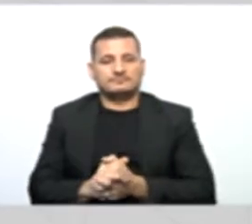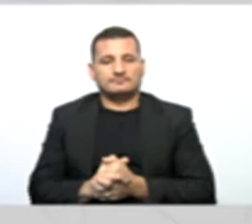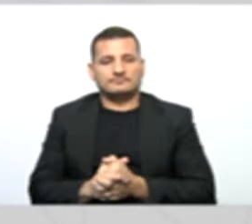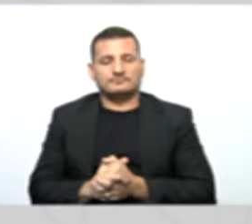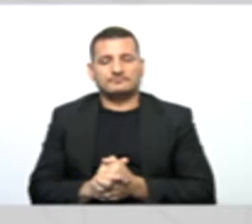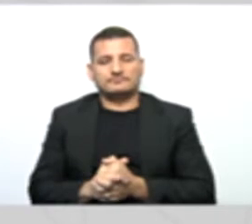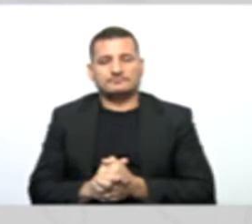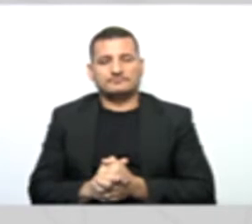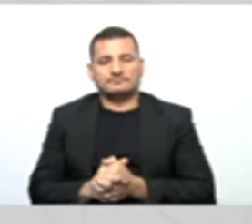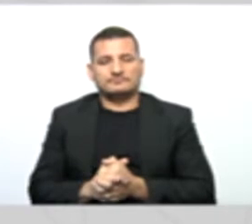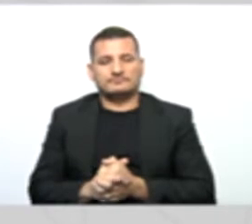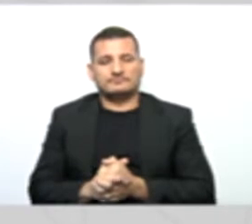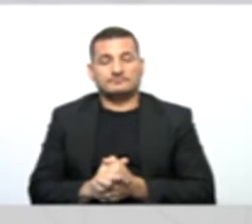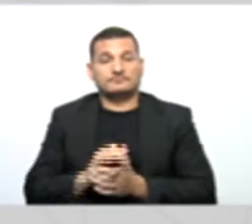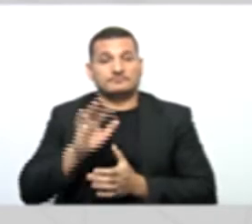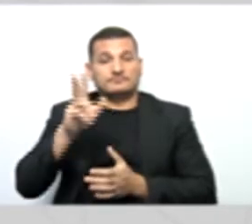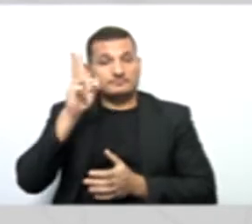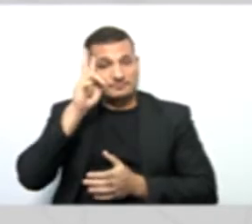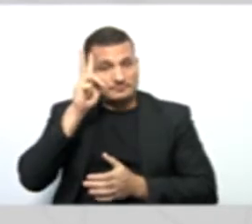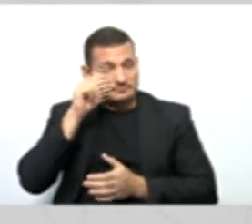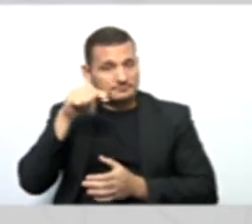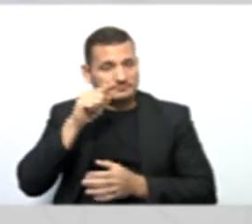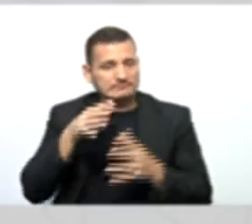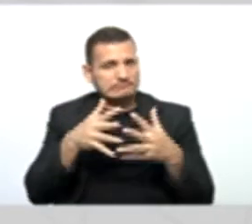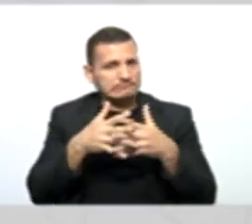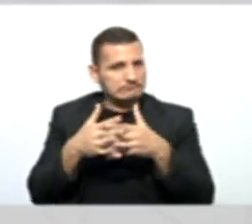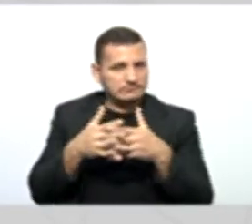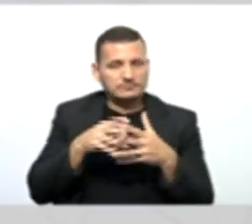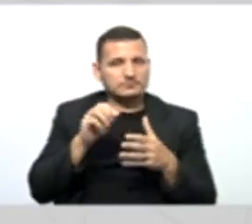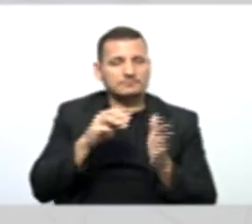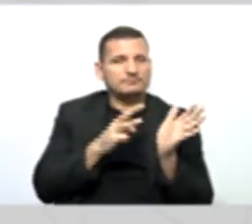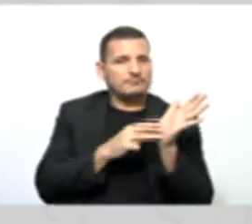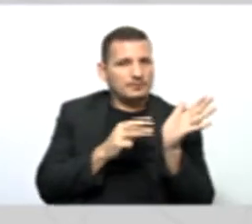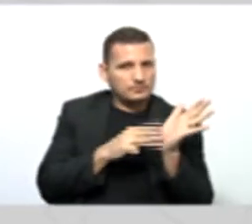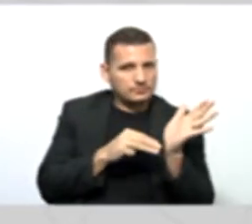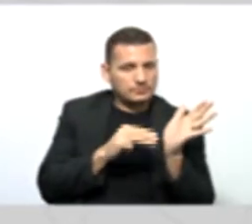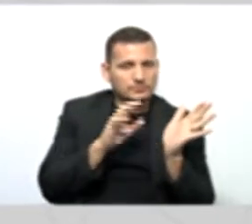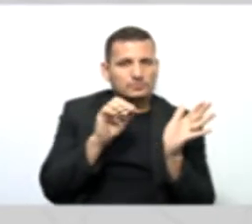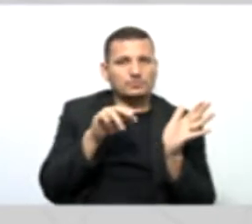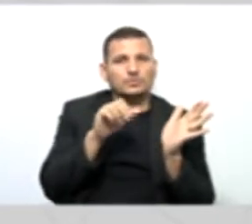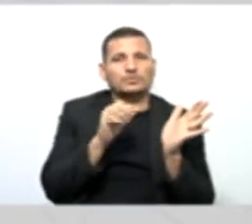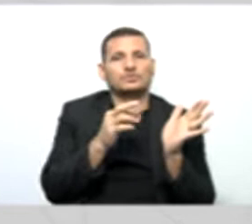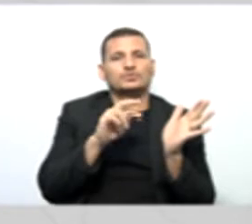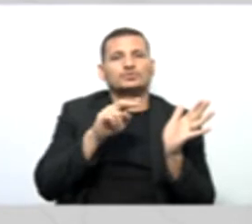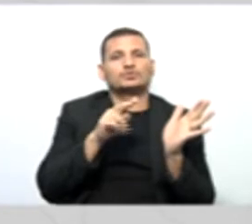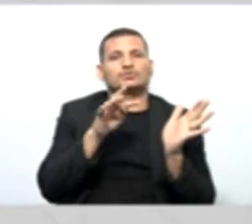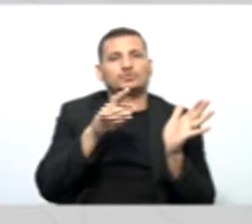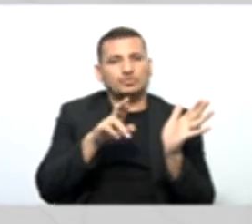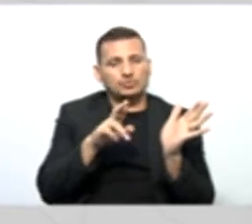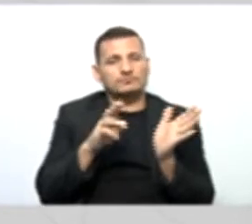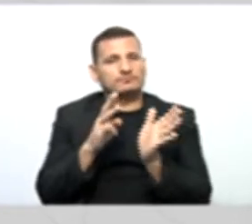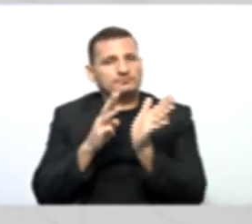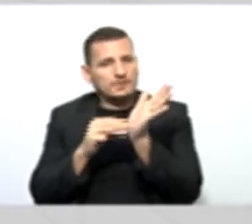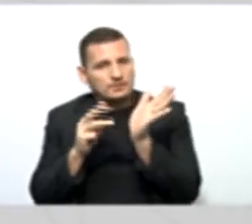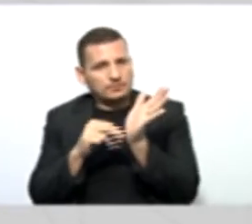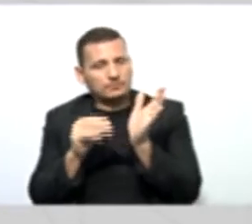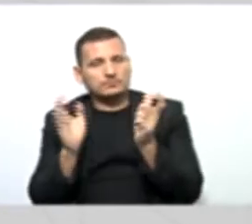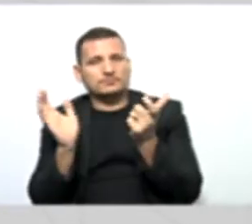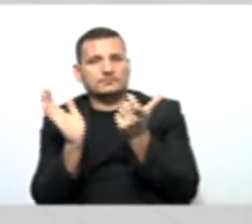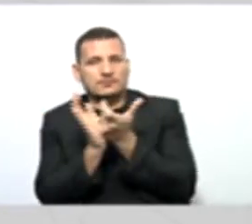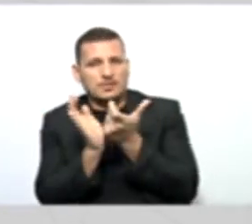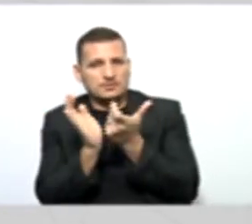classe. E vale lembrar para vocês não confundirem método construtor com método de classe, ok? Método